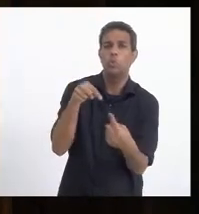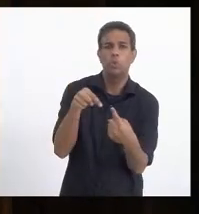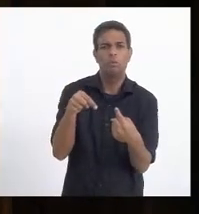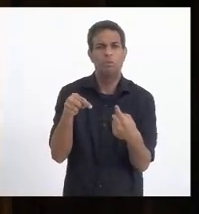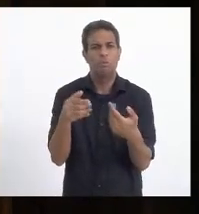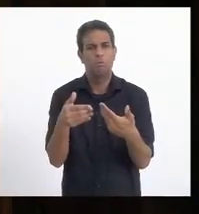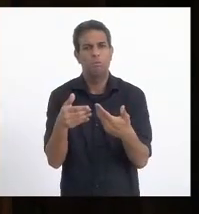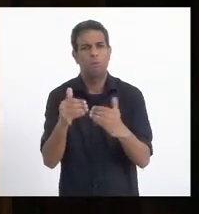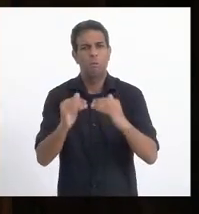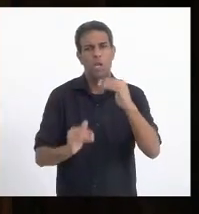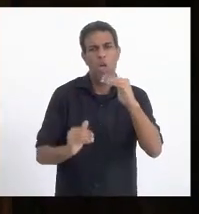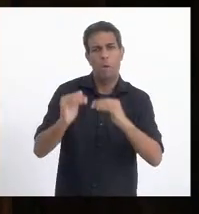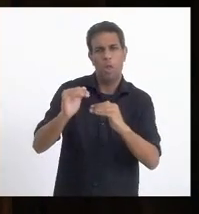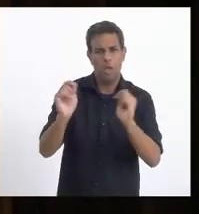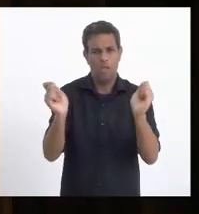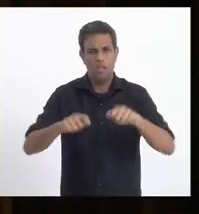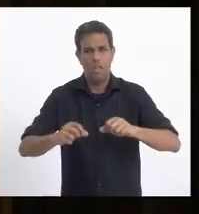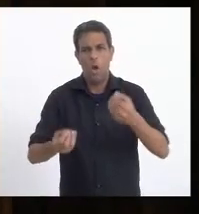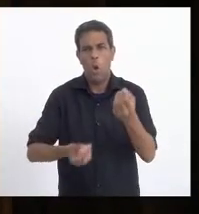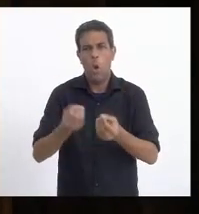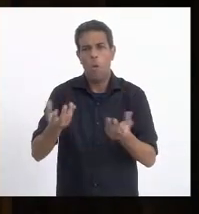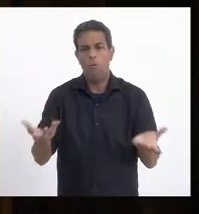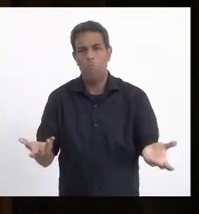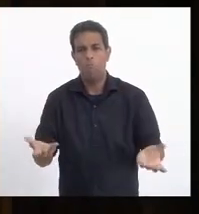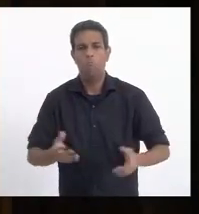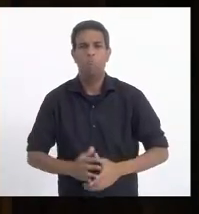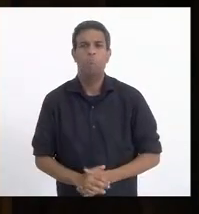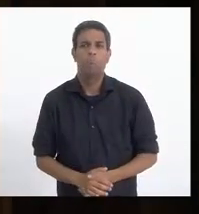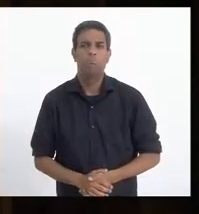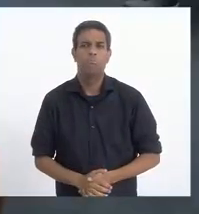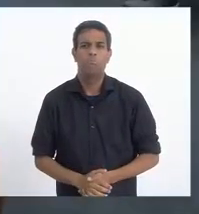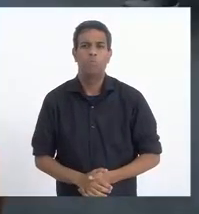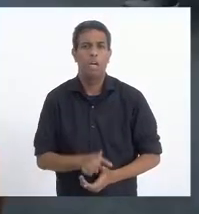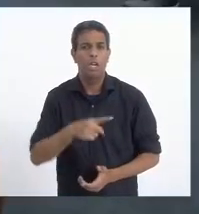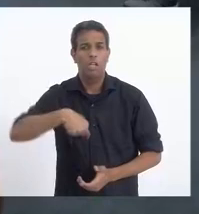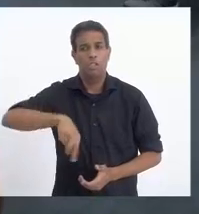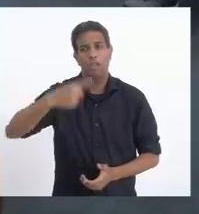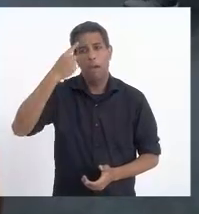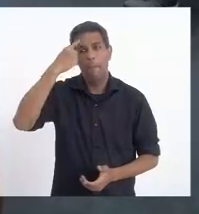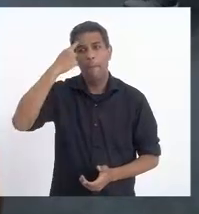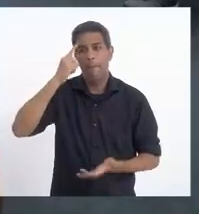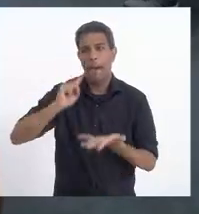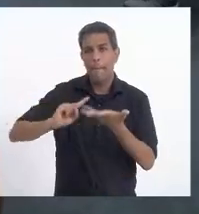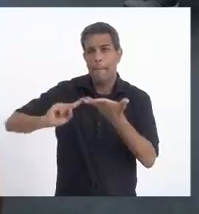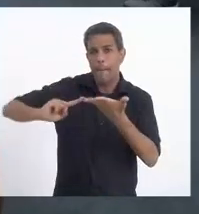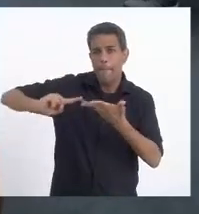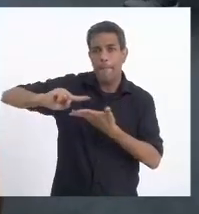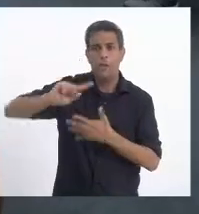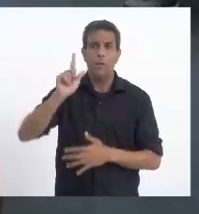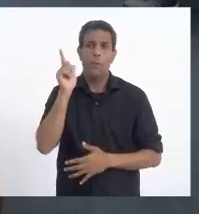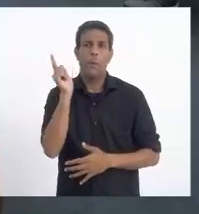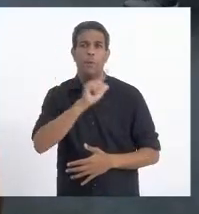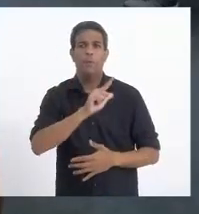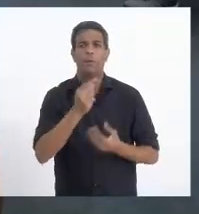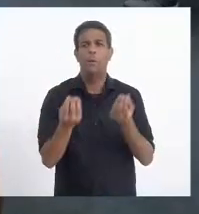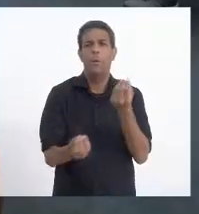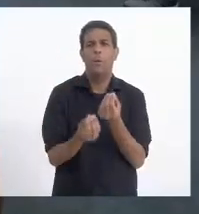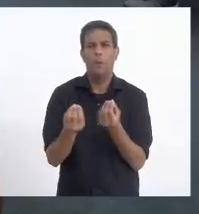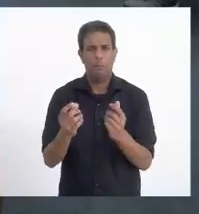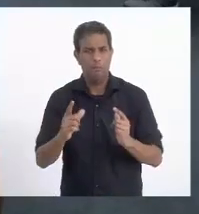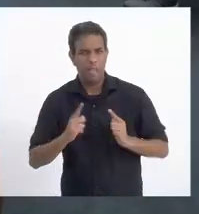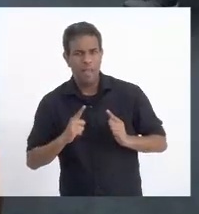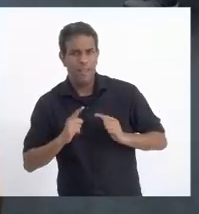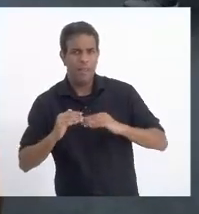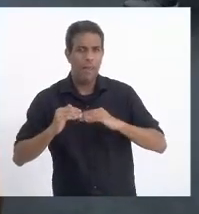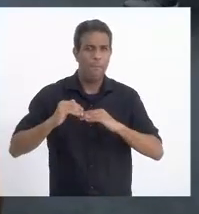lado não pode até para o outro é só fazer conta que vai ver que tenham menos despesas Então se